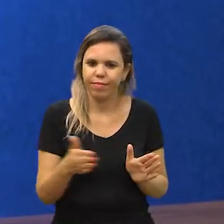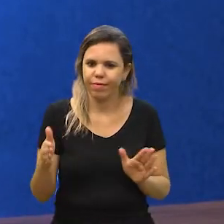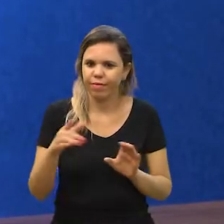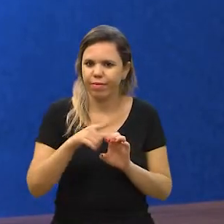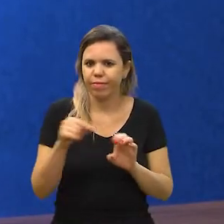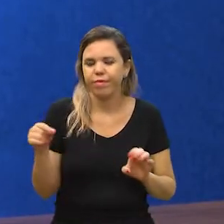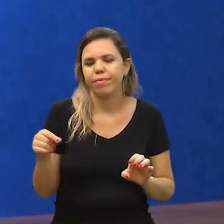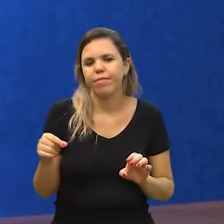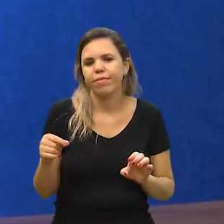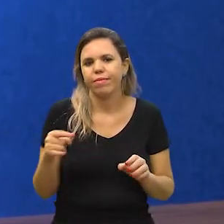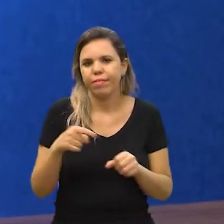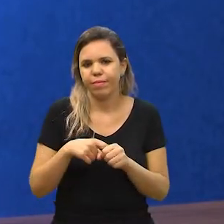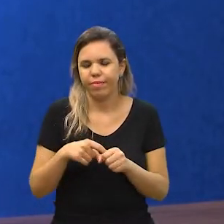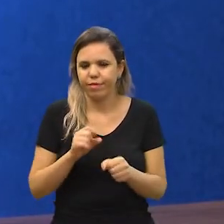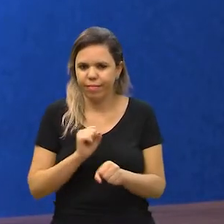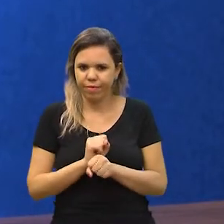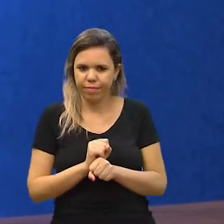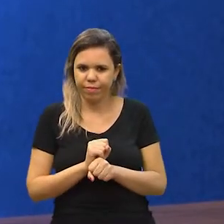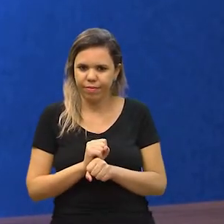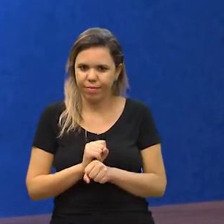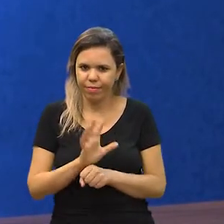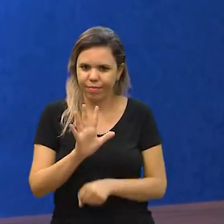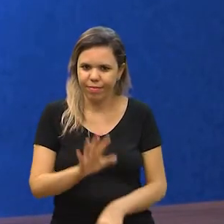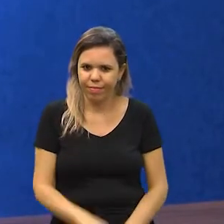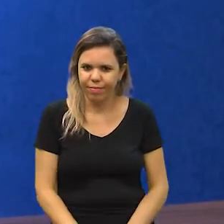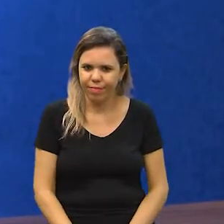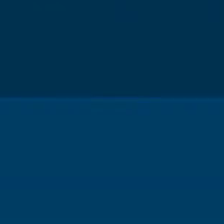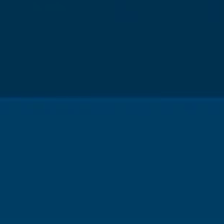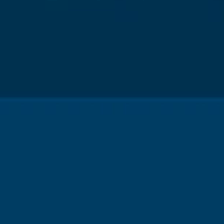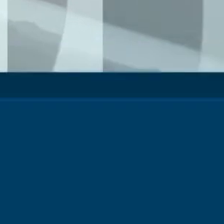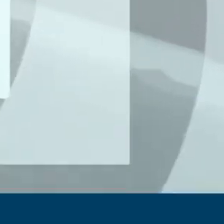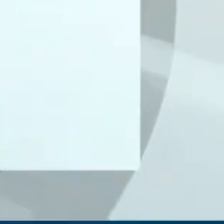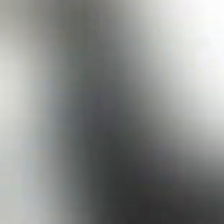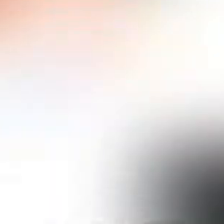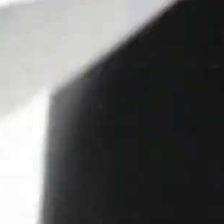Ser Empreendedor. Daqui a pouco estaremos de volta. Não saia daí.